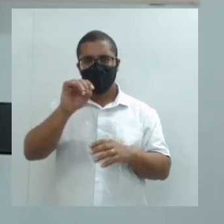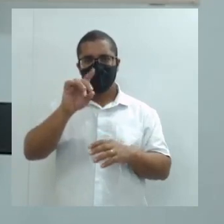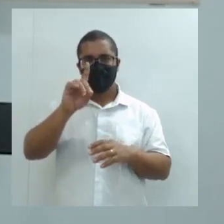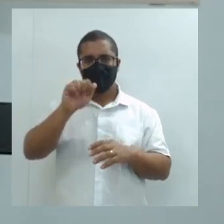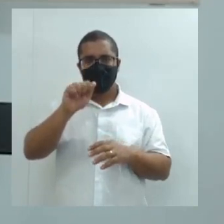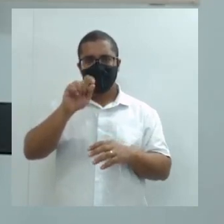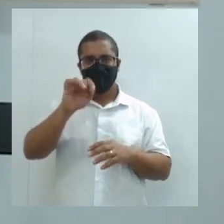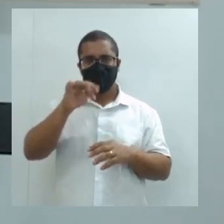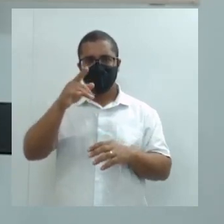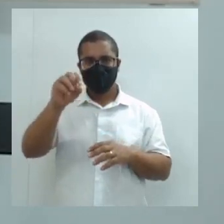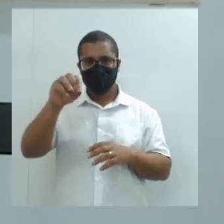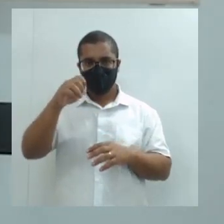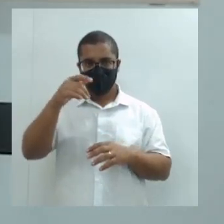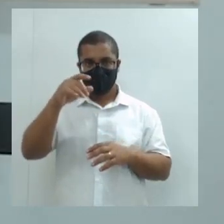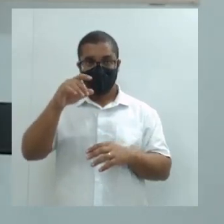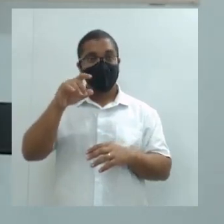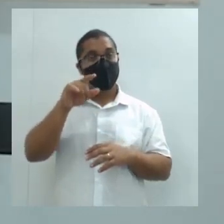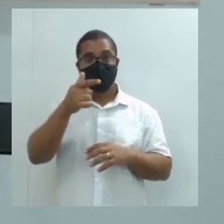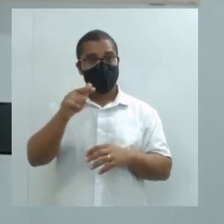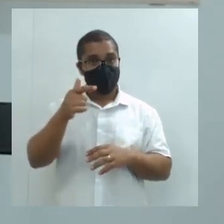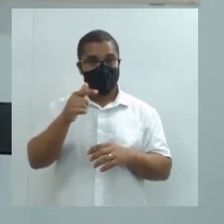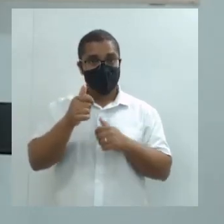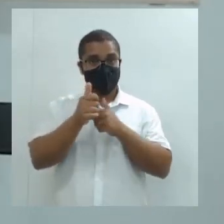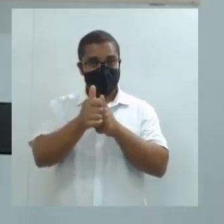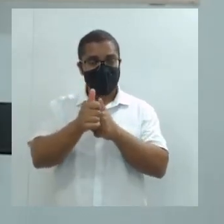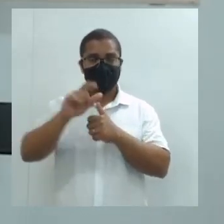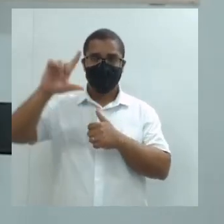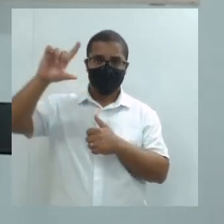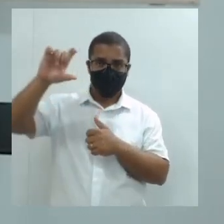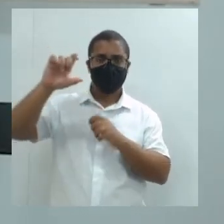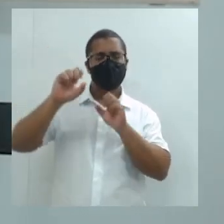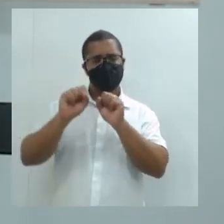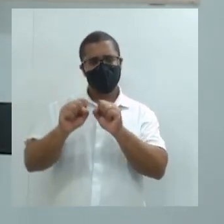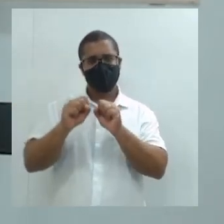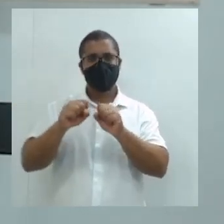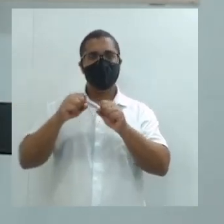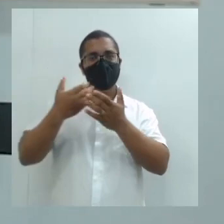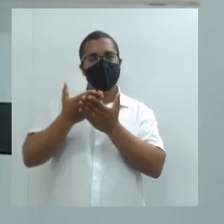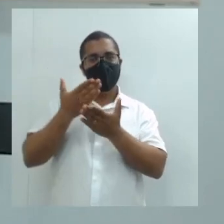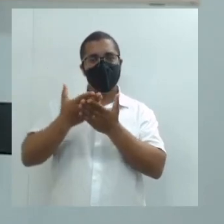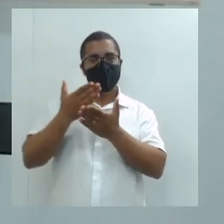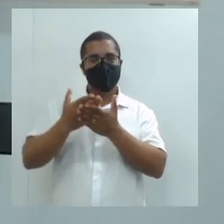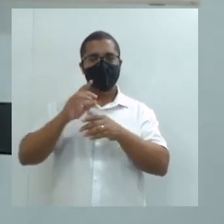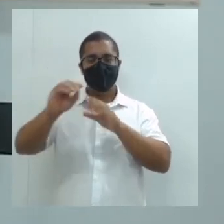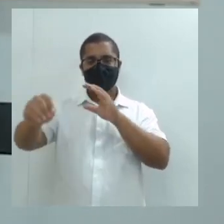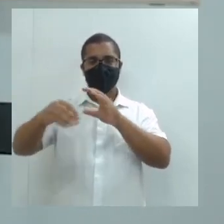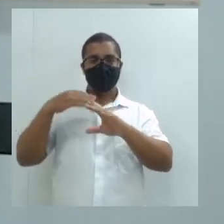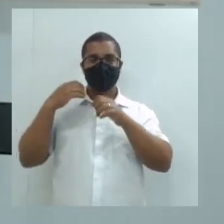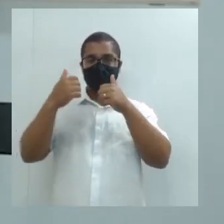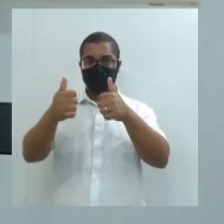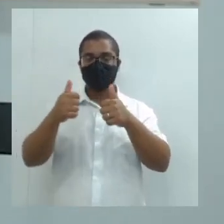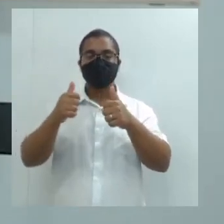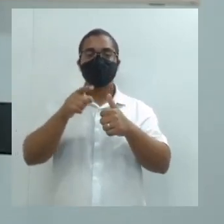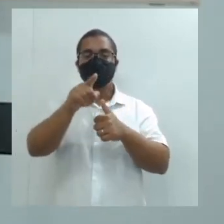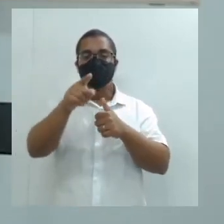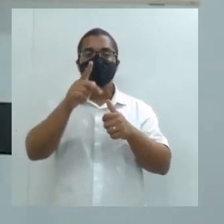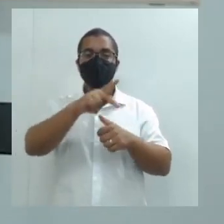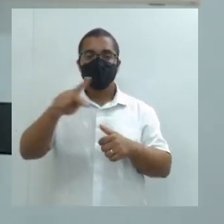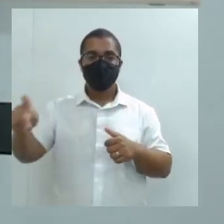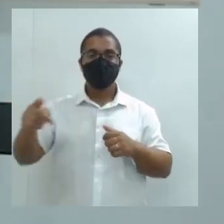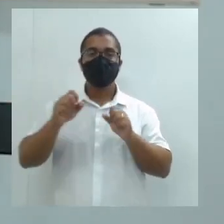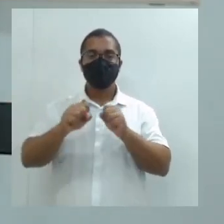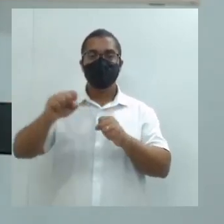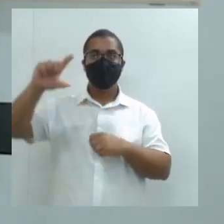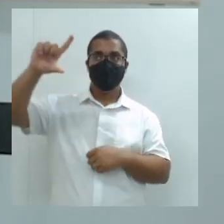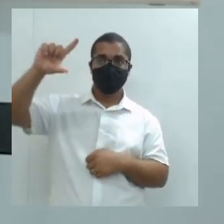selfie da aula e mostre pra gente poder comentar aqui, tá bom? Você, professor, que é nosso parceiro, mande aí a nossa selfie